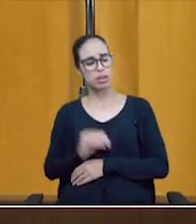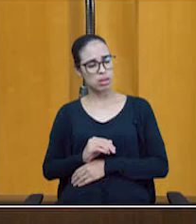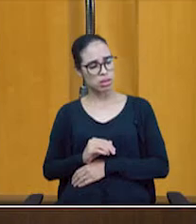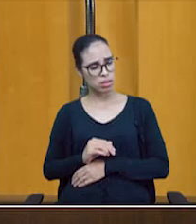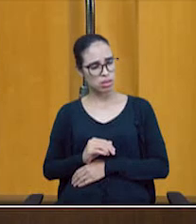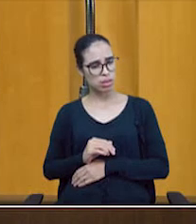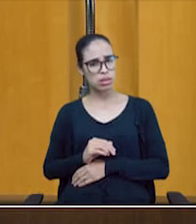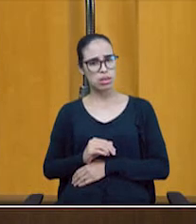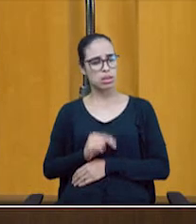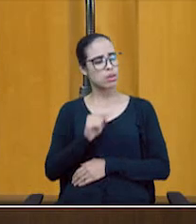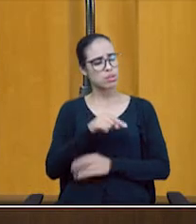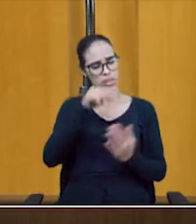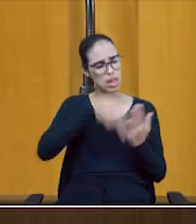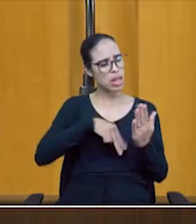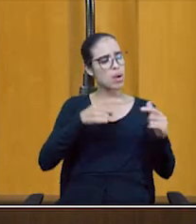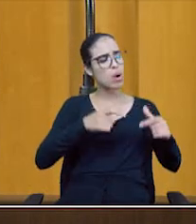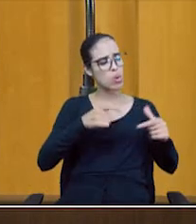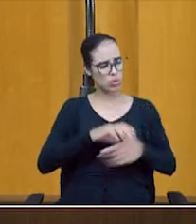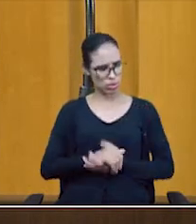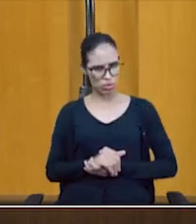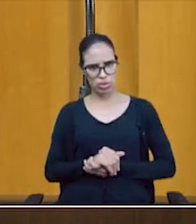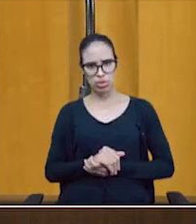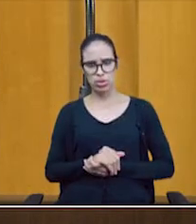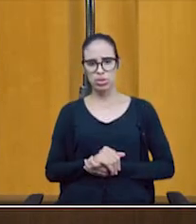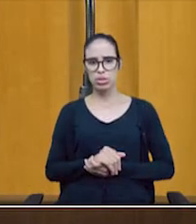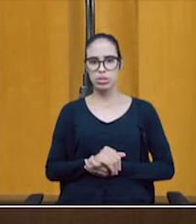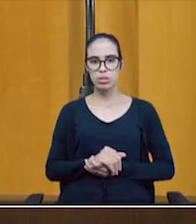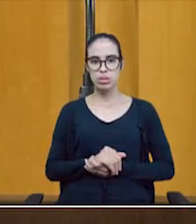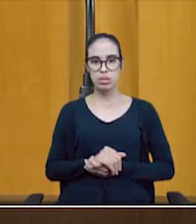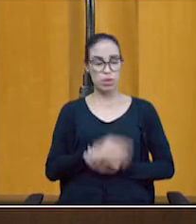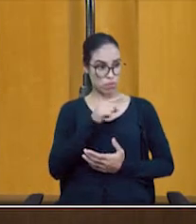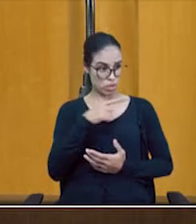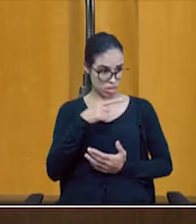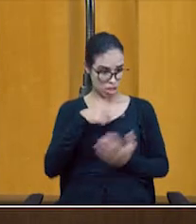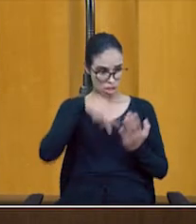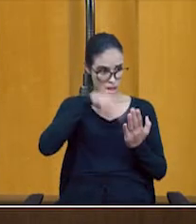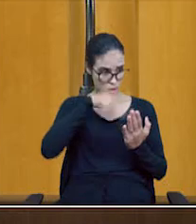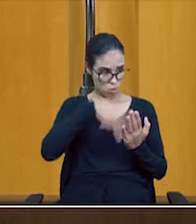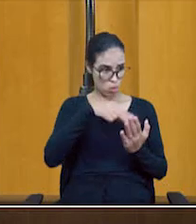você leu isso, meu amor? Você tem leitura para falar isso?